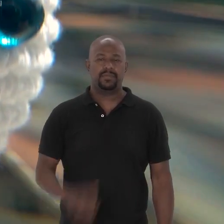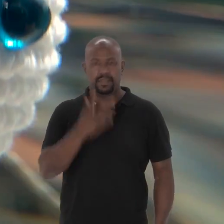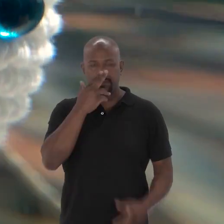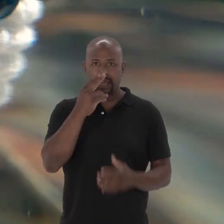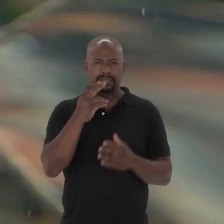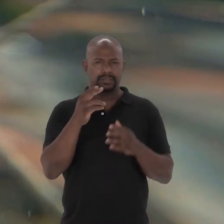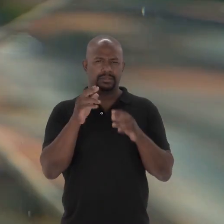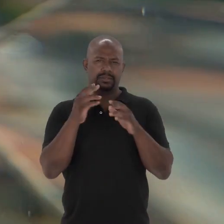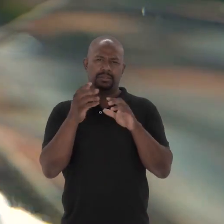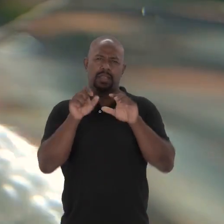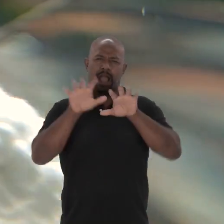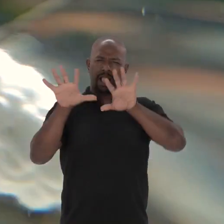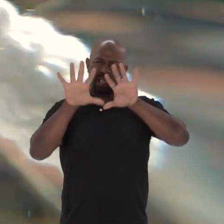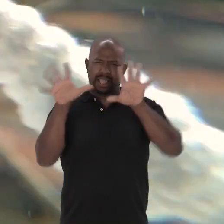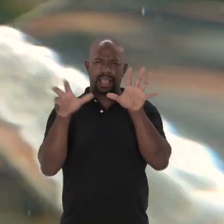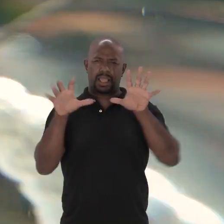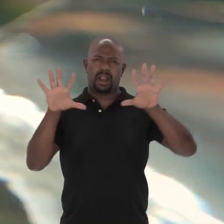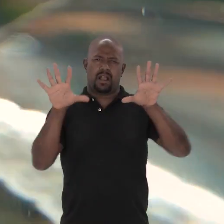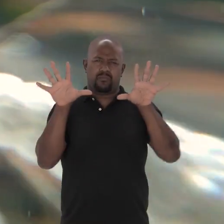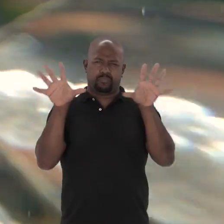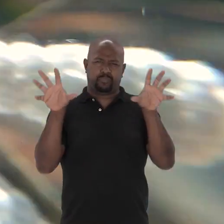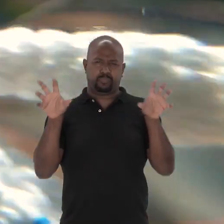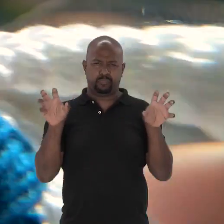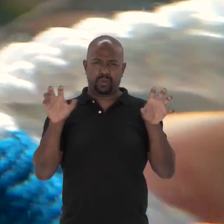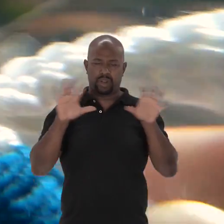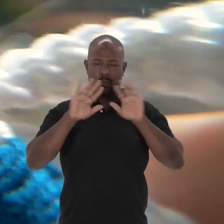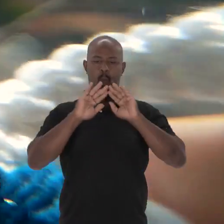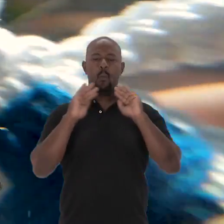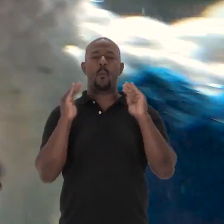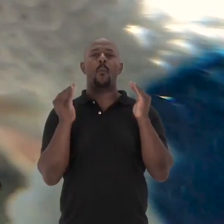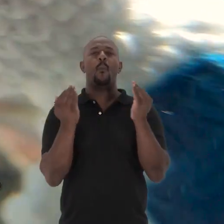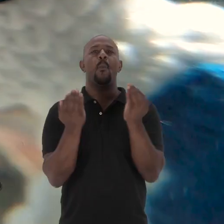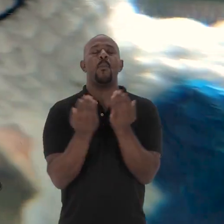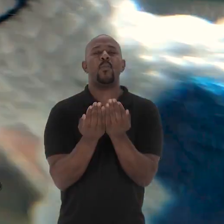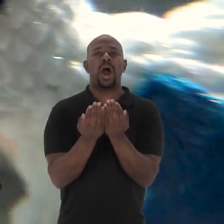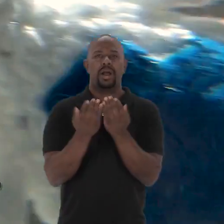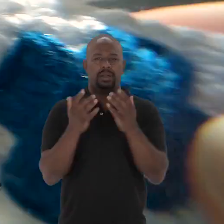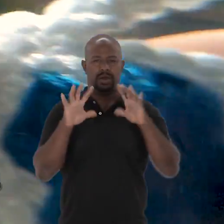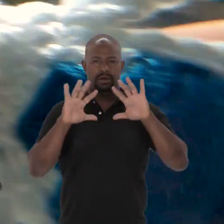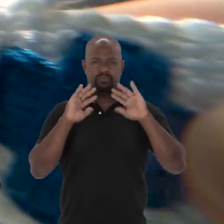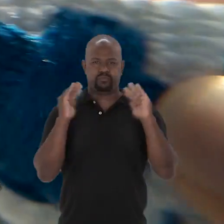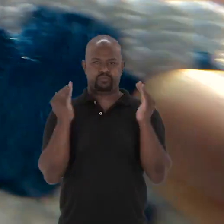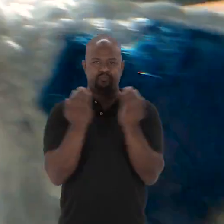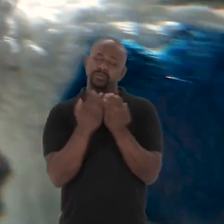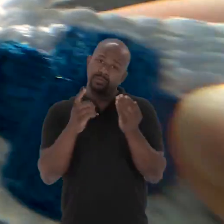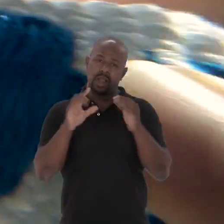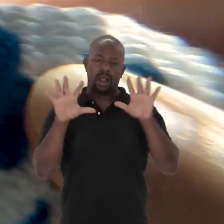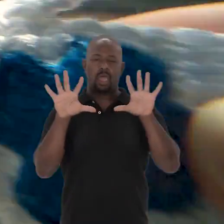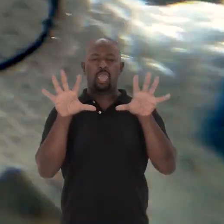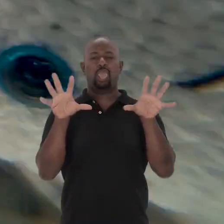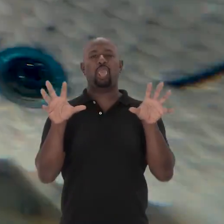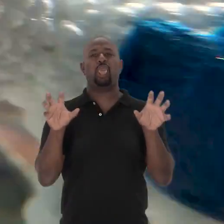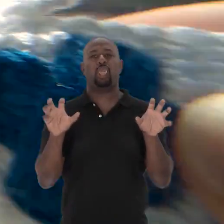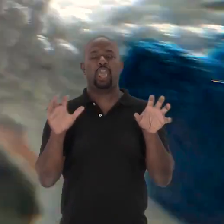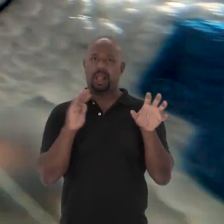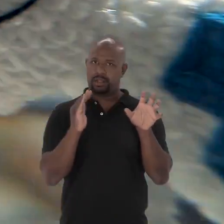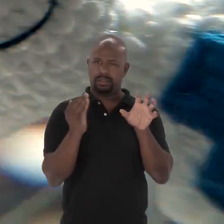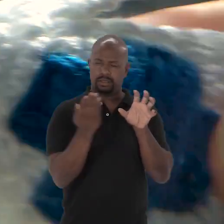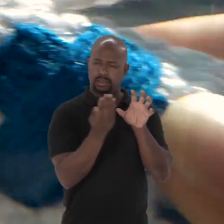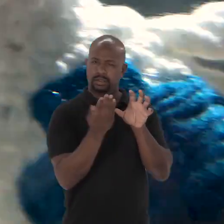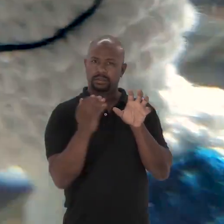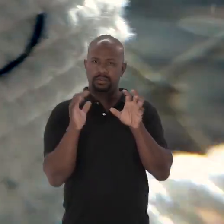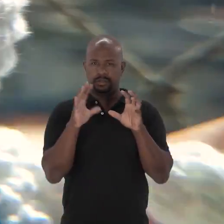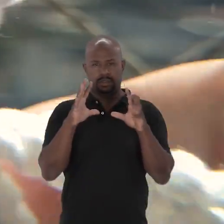nota que ele distorce bem as laterais, né? Como esse copo é arredondado, bem próximo às laterais do copo, por causa aqui da minha fotografia, ó,